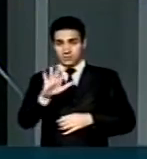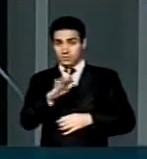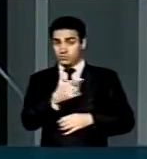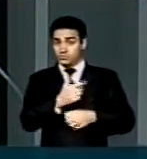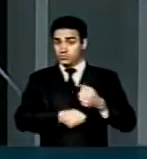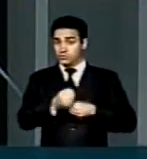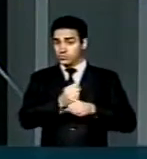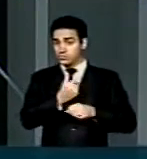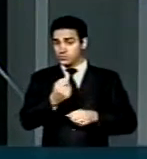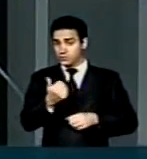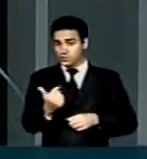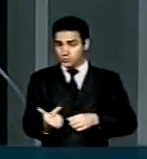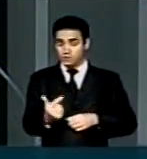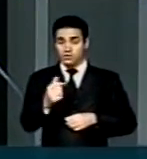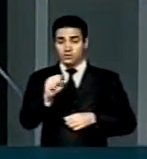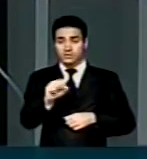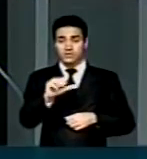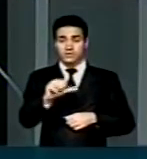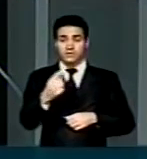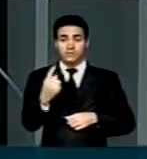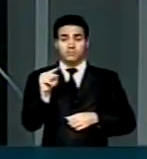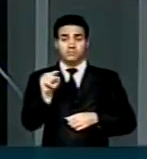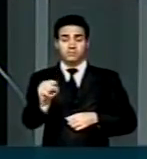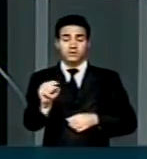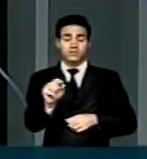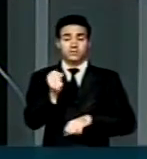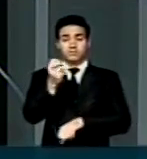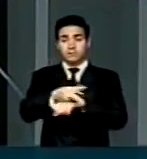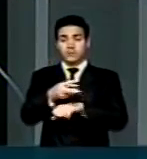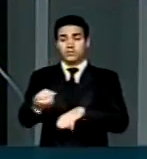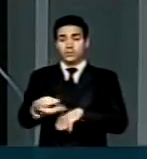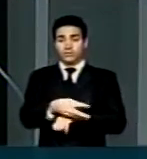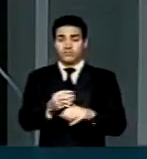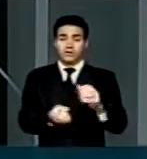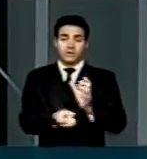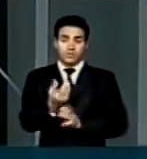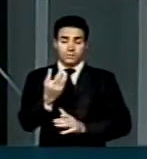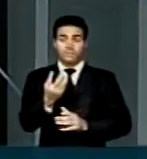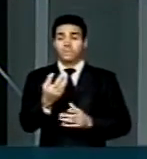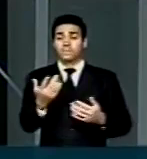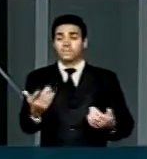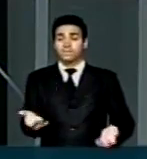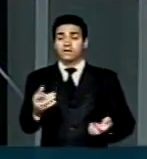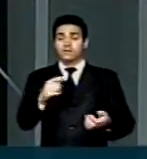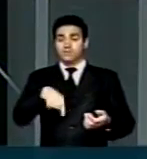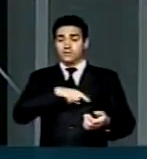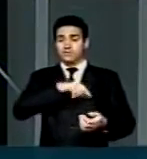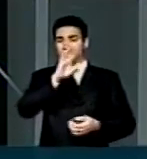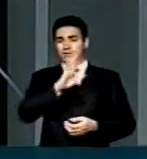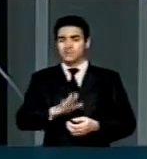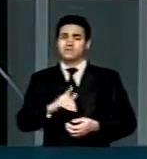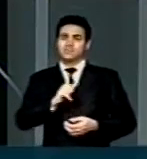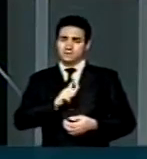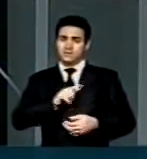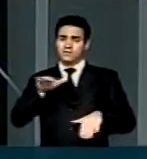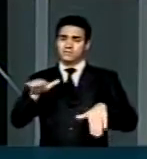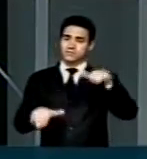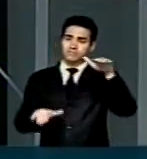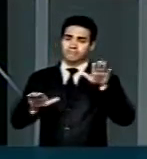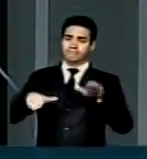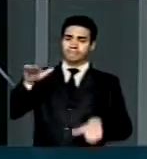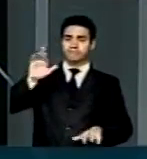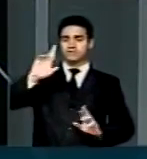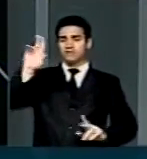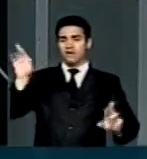foram 891 mil empregos criados. O nosso país é repleto de contrastes e peculiaridades que estão sendo aproveitados